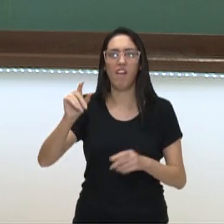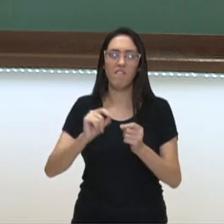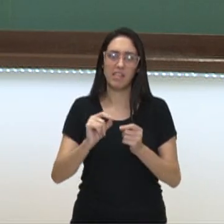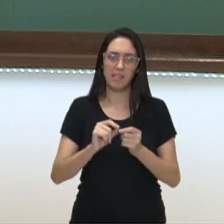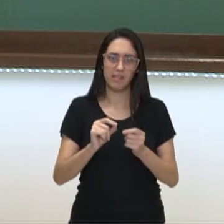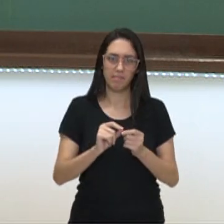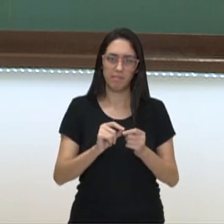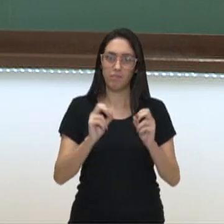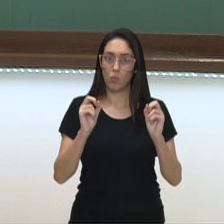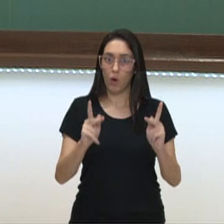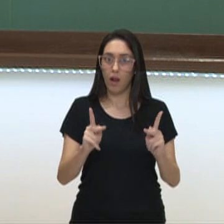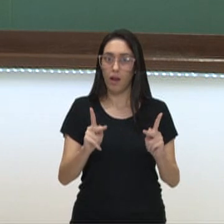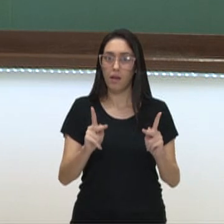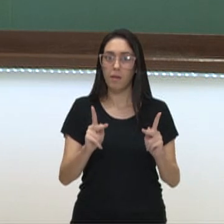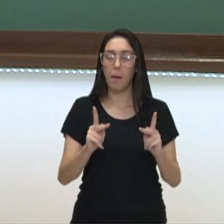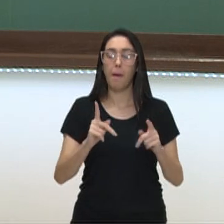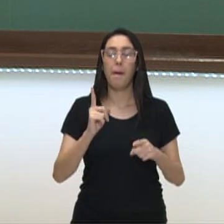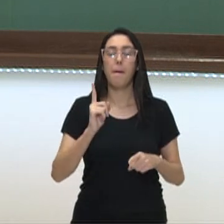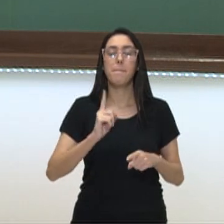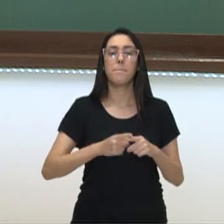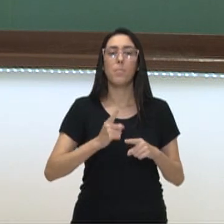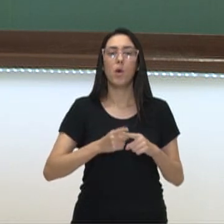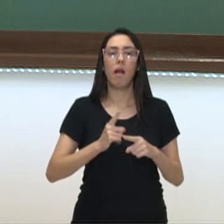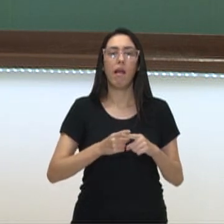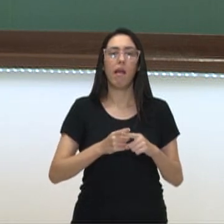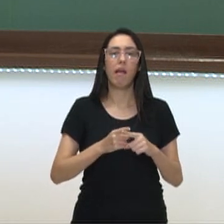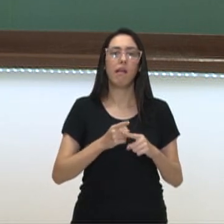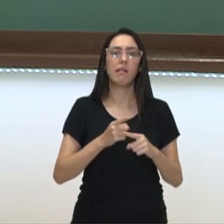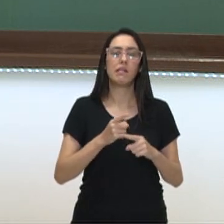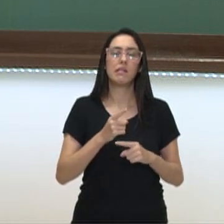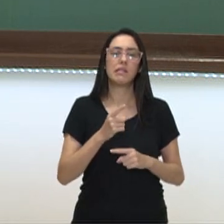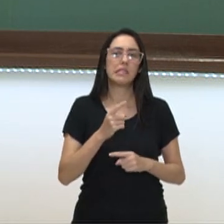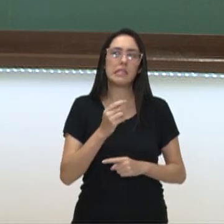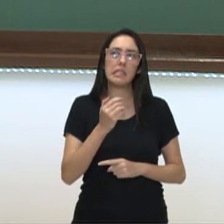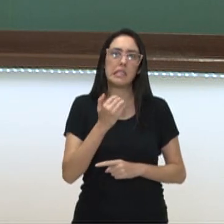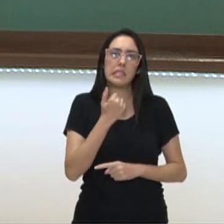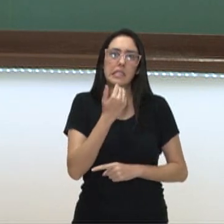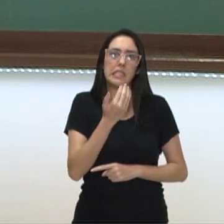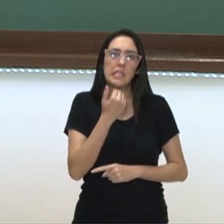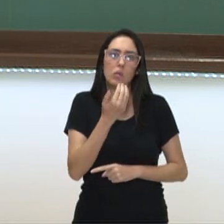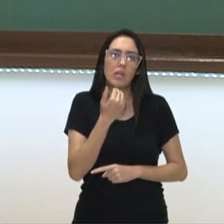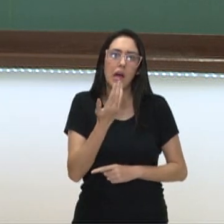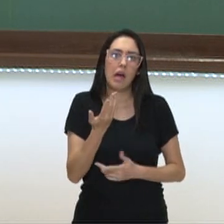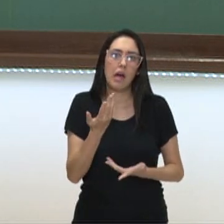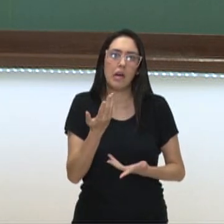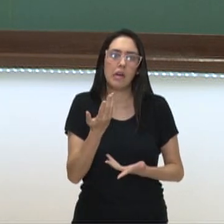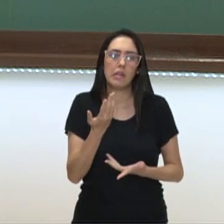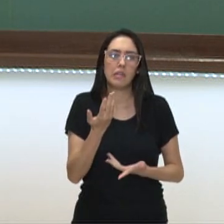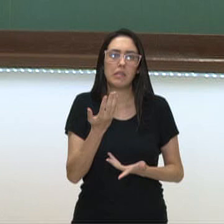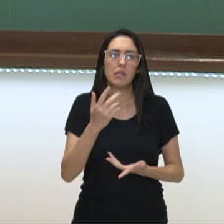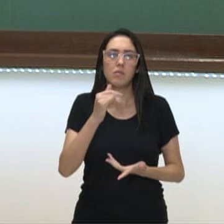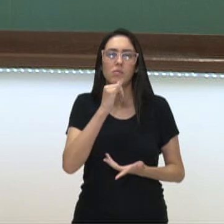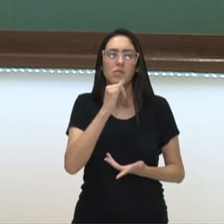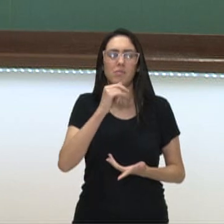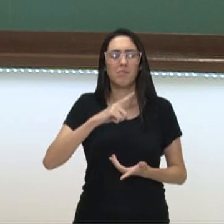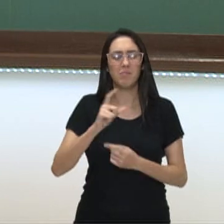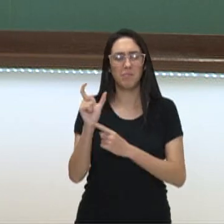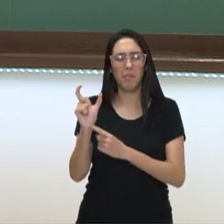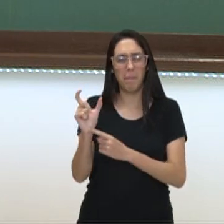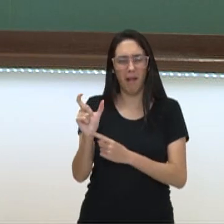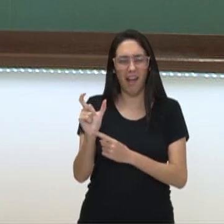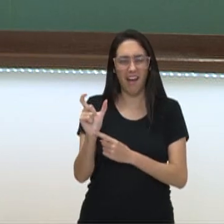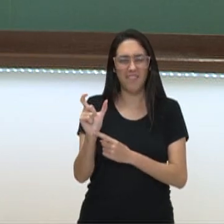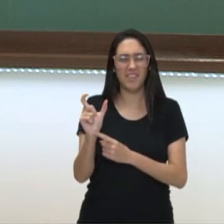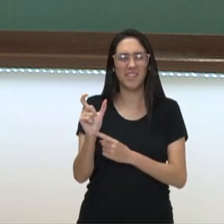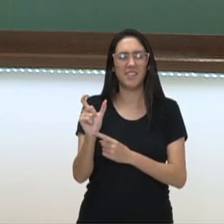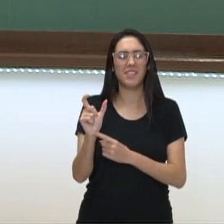tá bom? Porque não dá, como, né, usando aí uma gíria que vocês gostam de usar